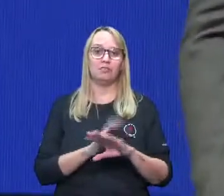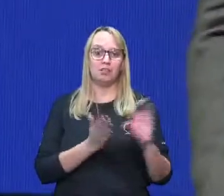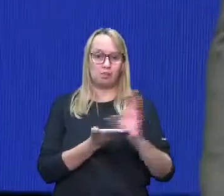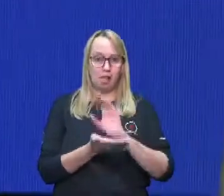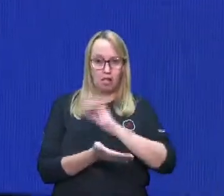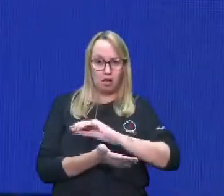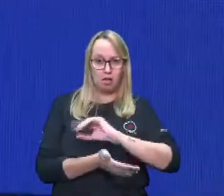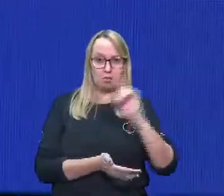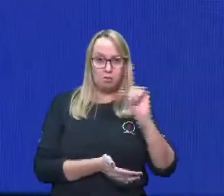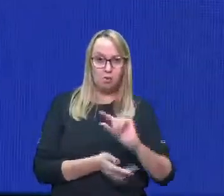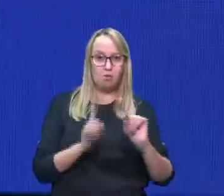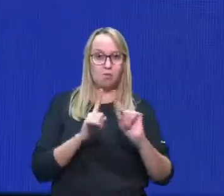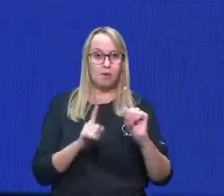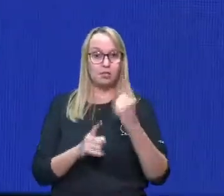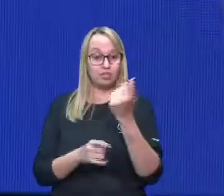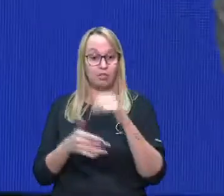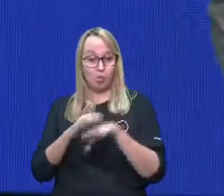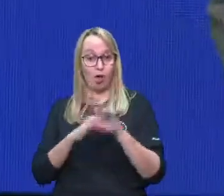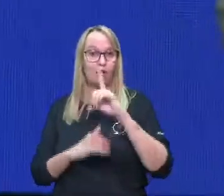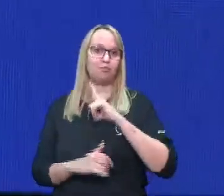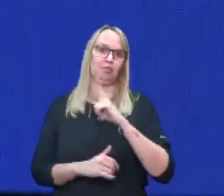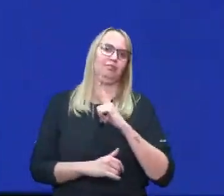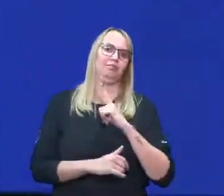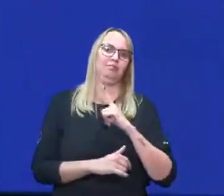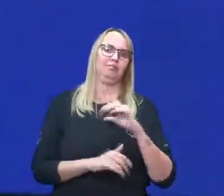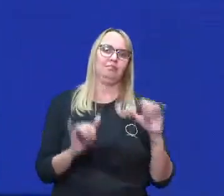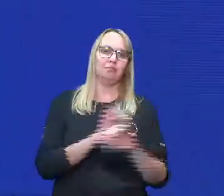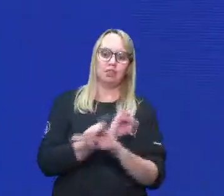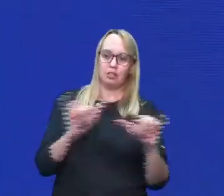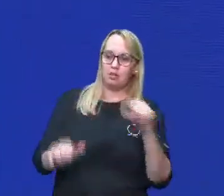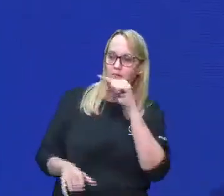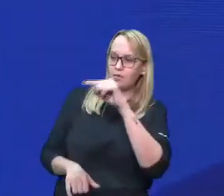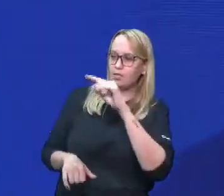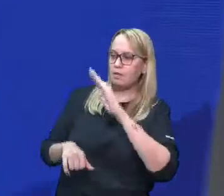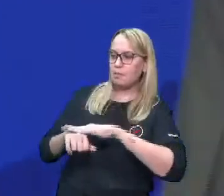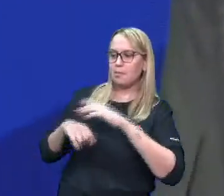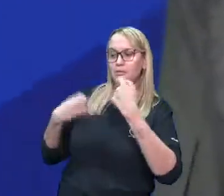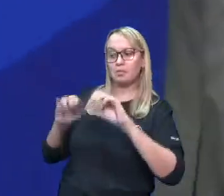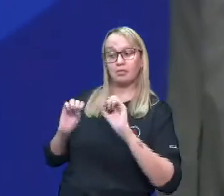Você está entendendo isso? Fala com seu irmão, é você que tem que ensinar.